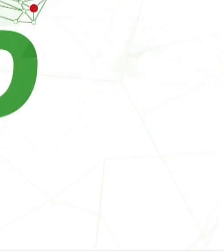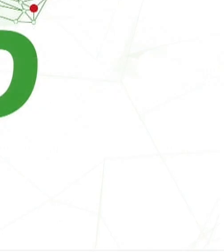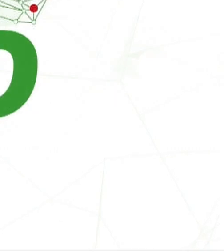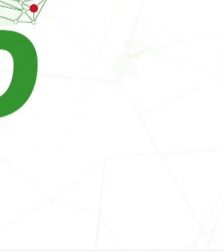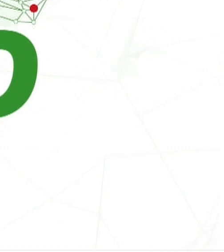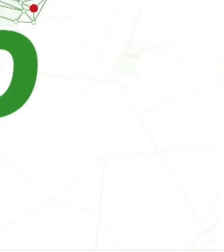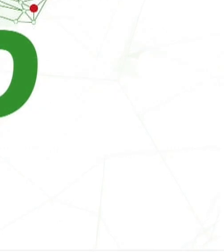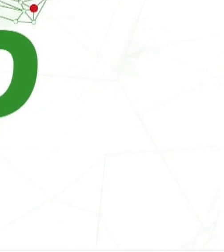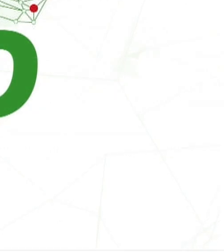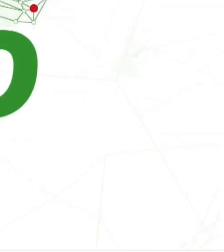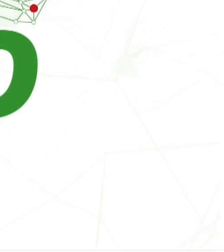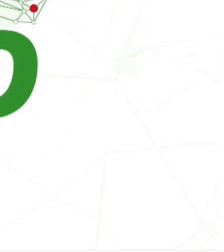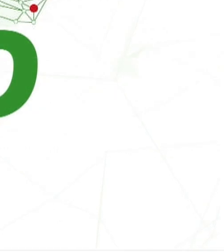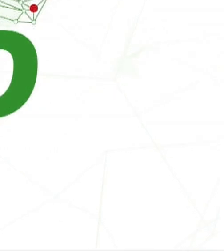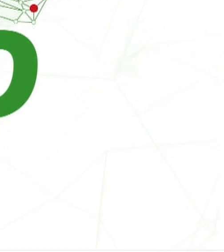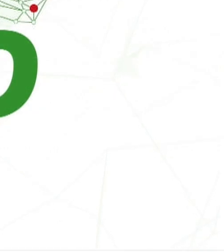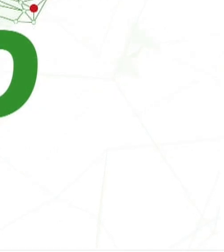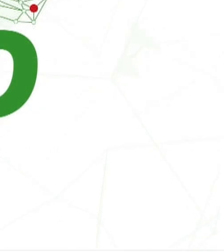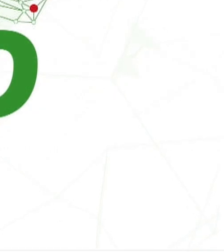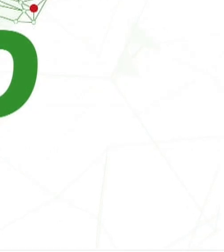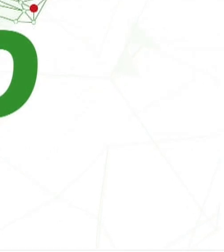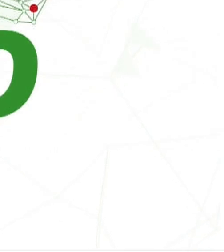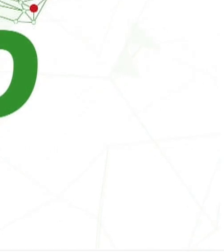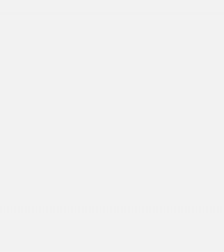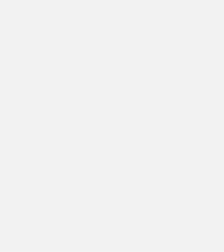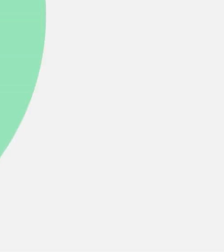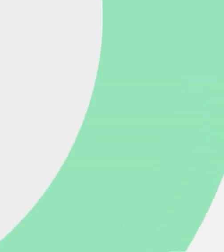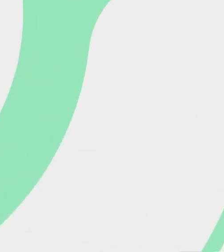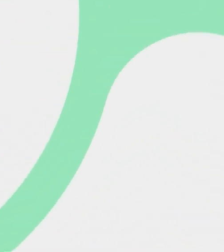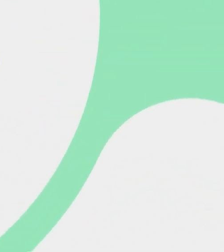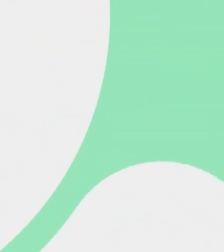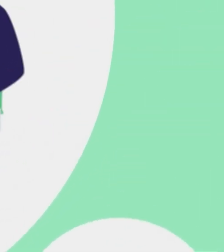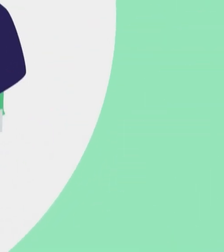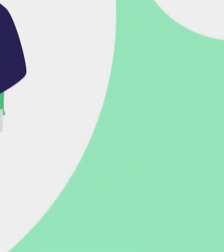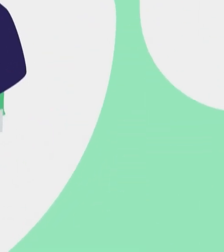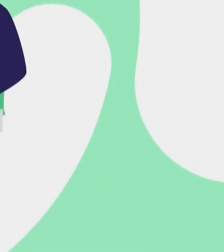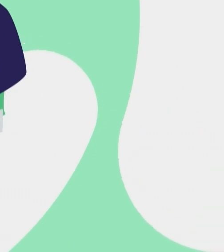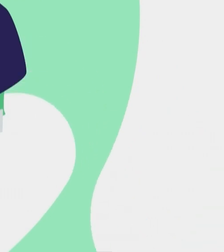Educação à distância, mudando realidades.